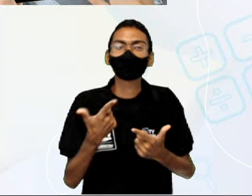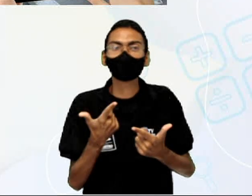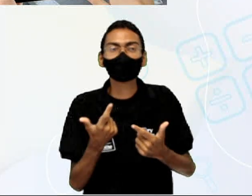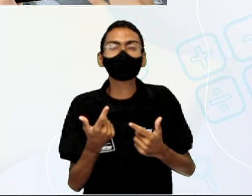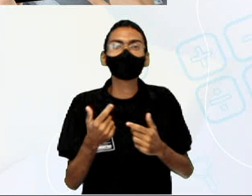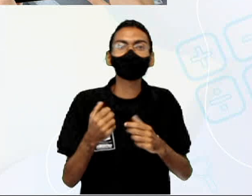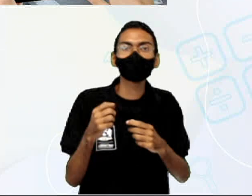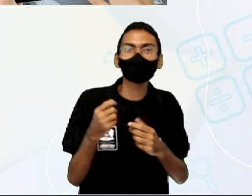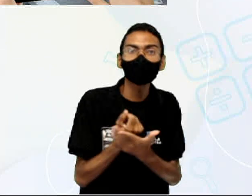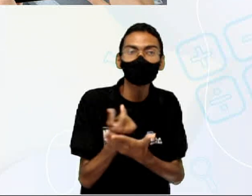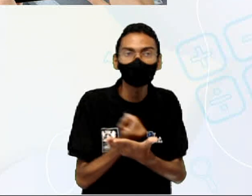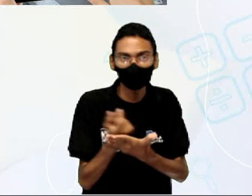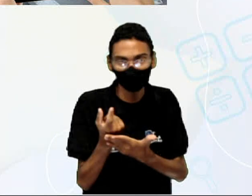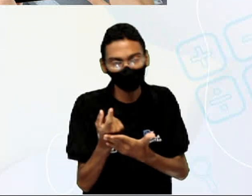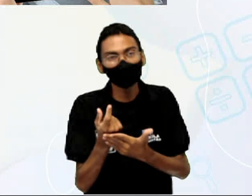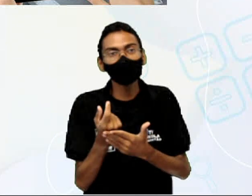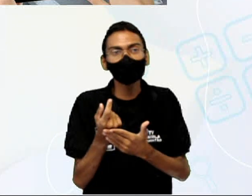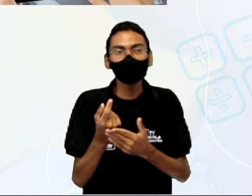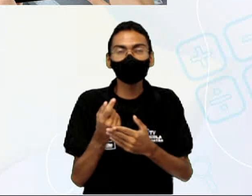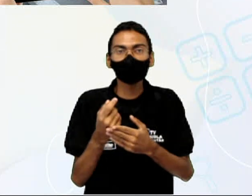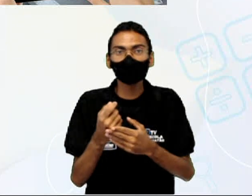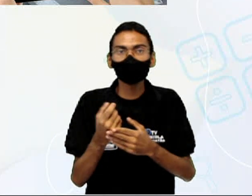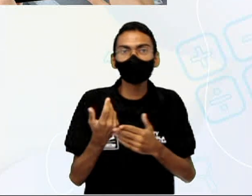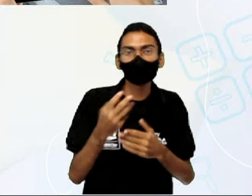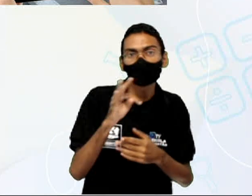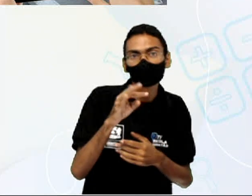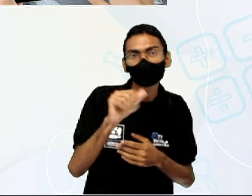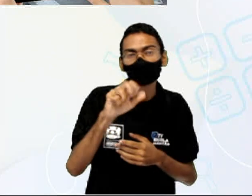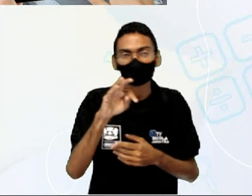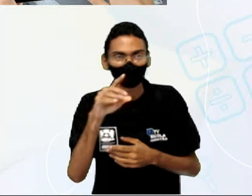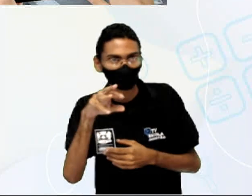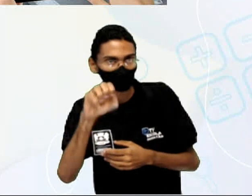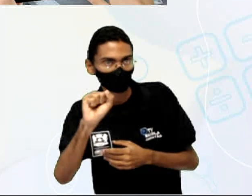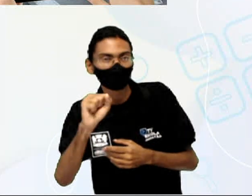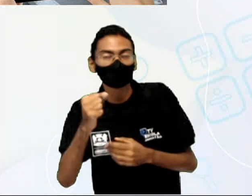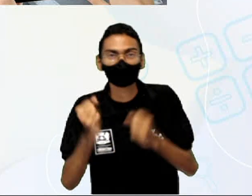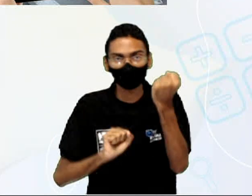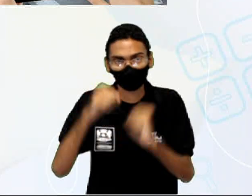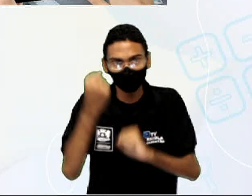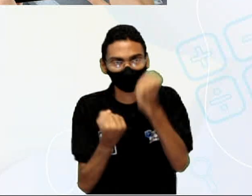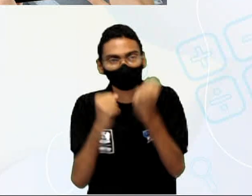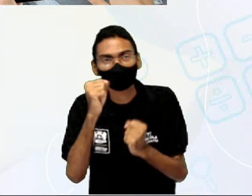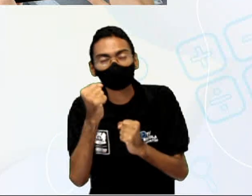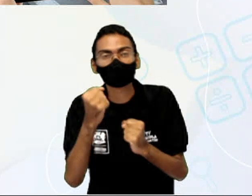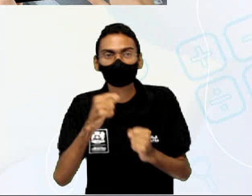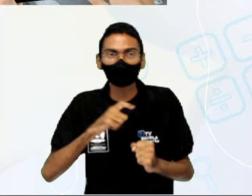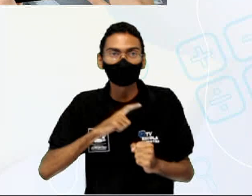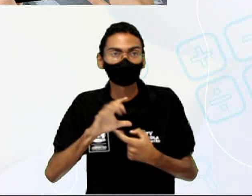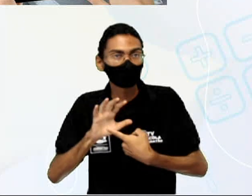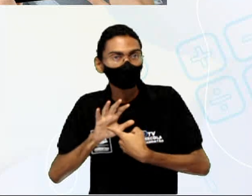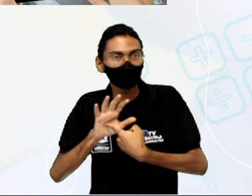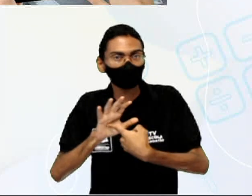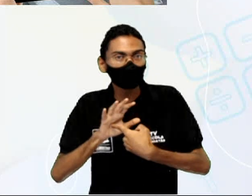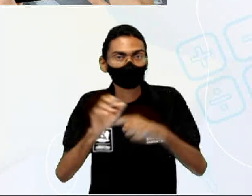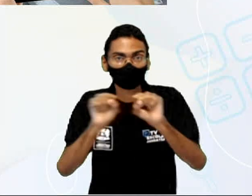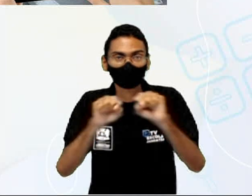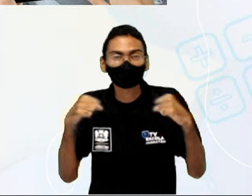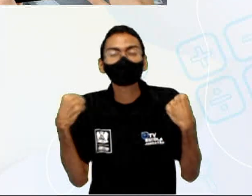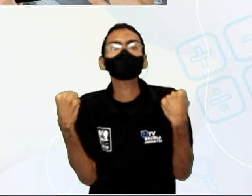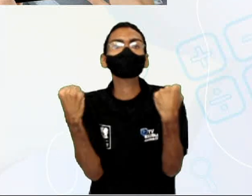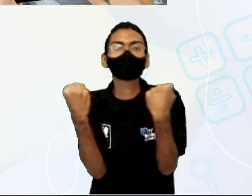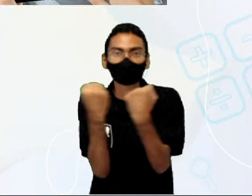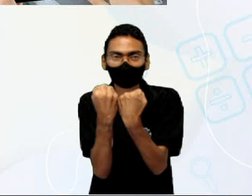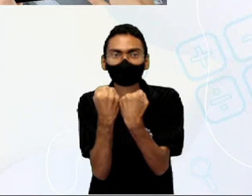automação na produção industrial. A automação industrial começou a ganhar destaque na sociedade por volta da segunda metade